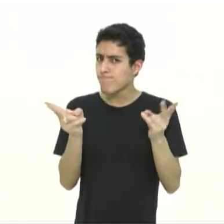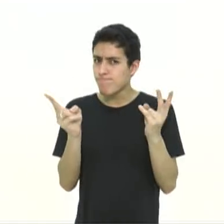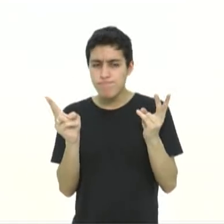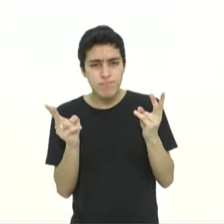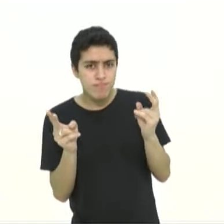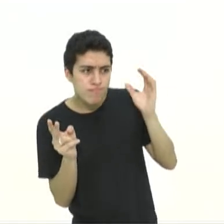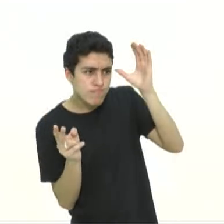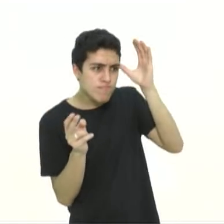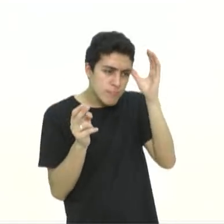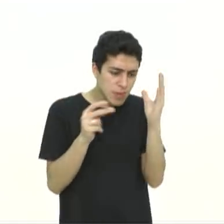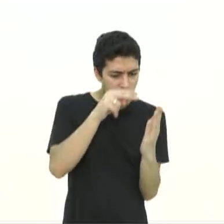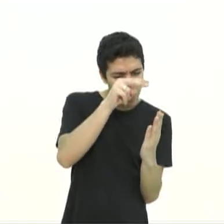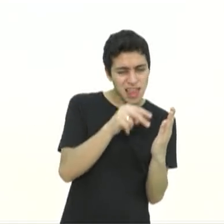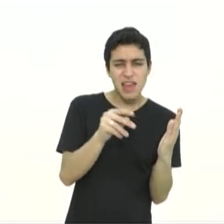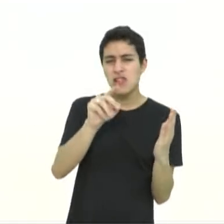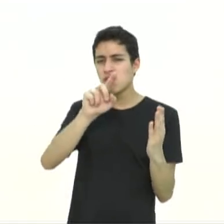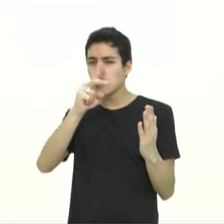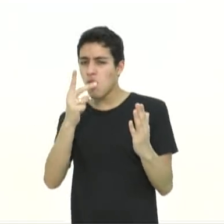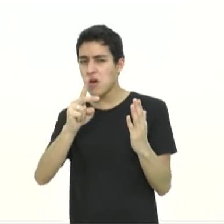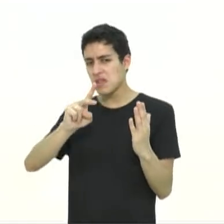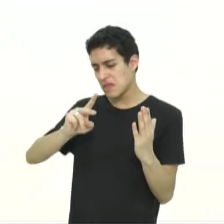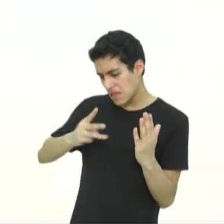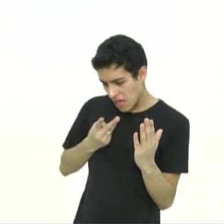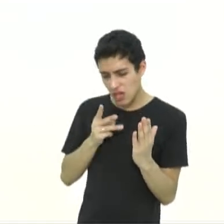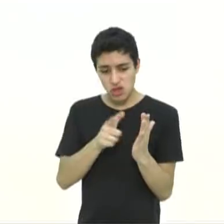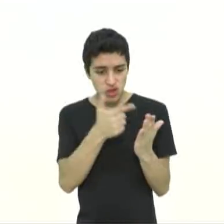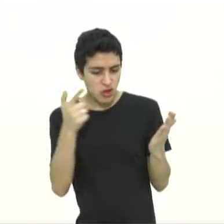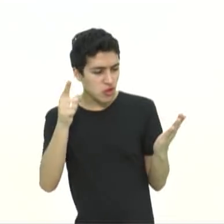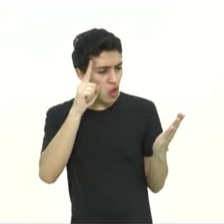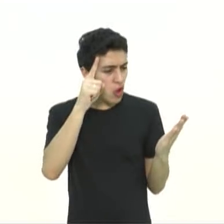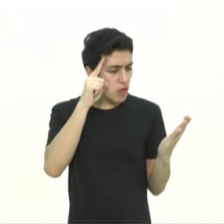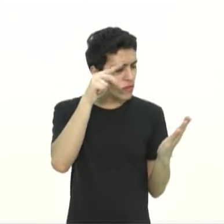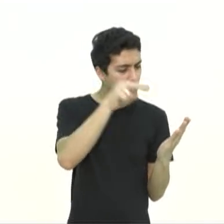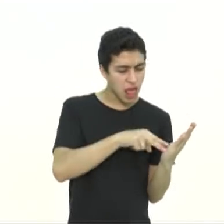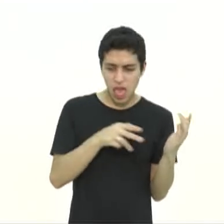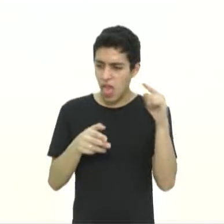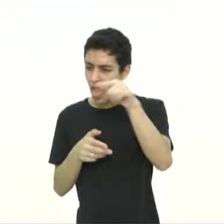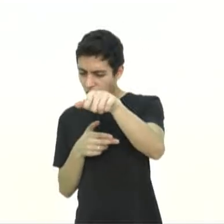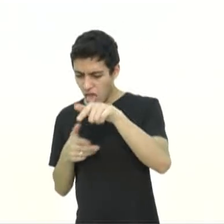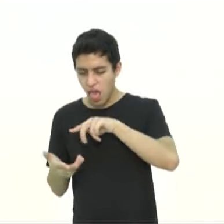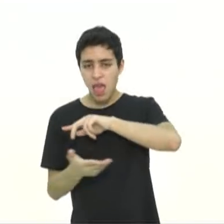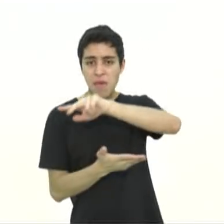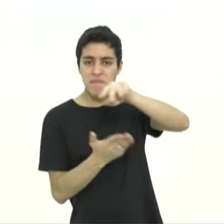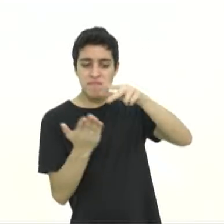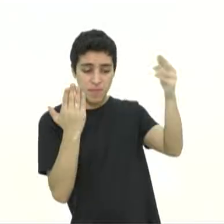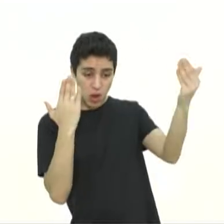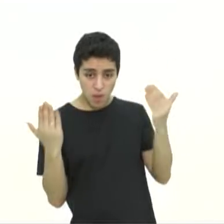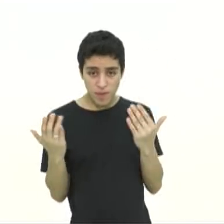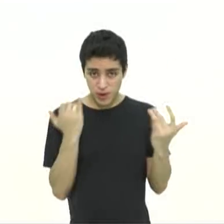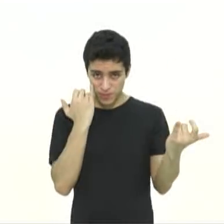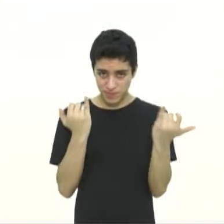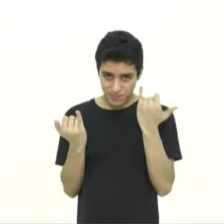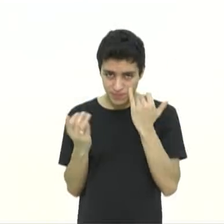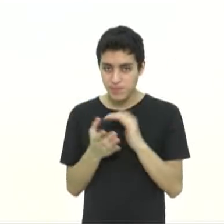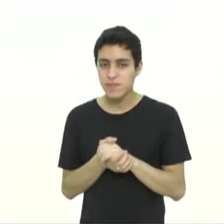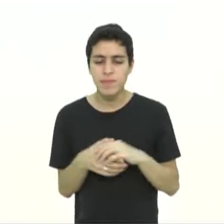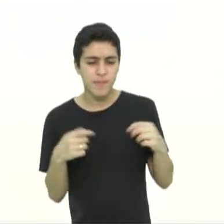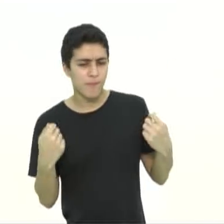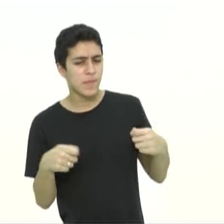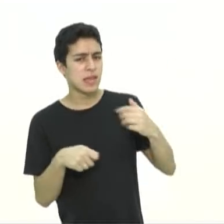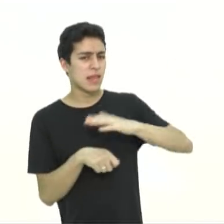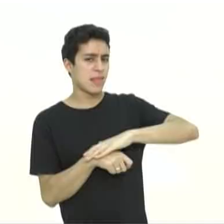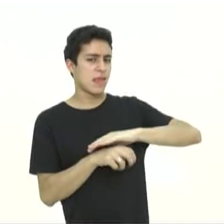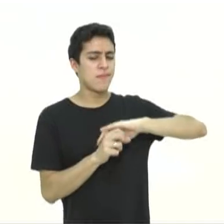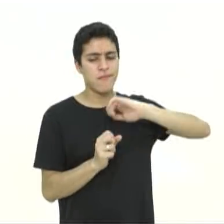2 ou 3 jornais por dia para comparar as informações. Também precisa sobrar tempo para